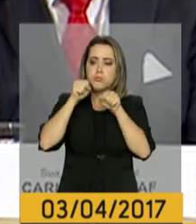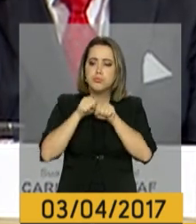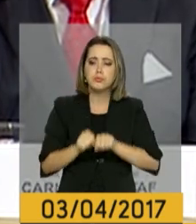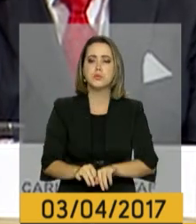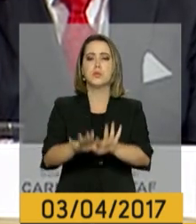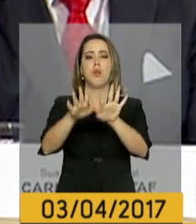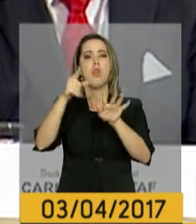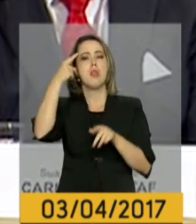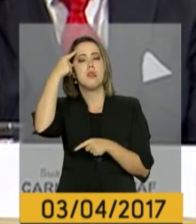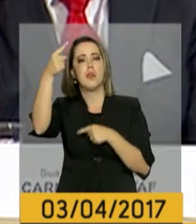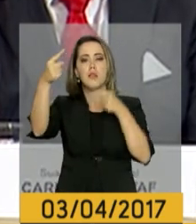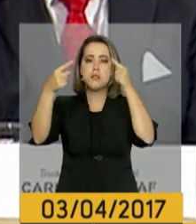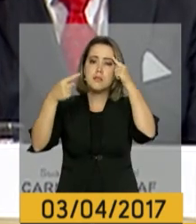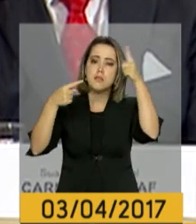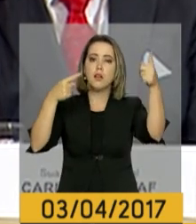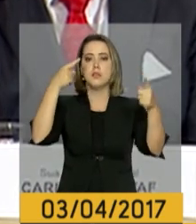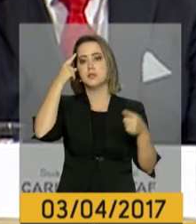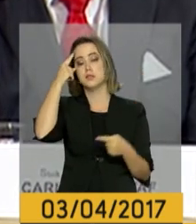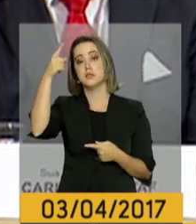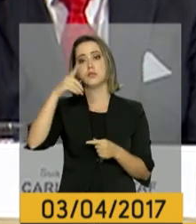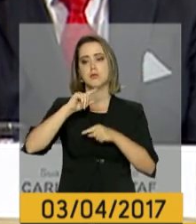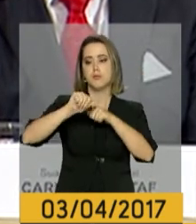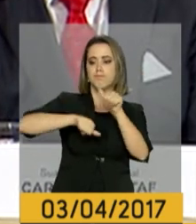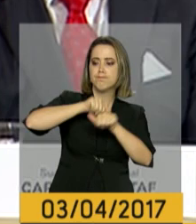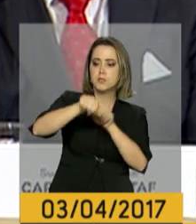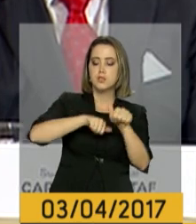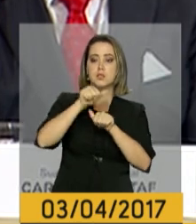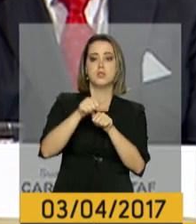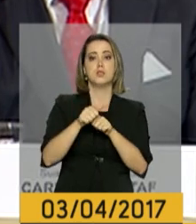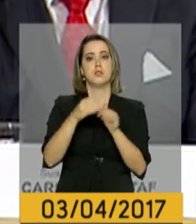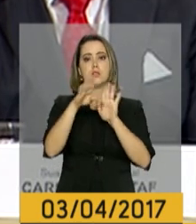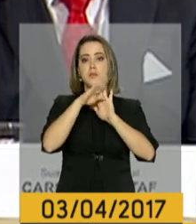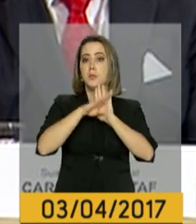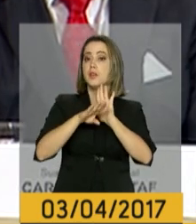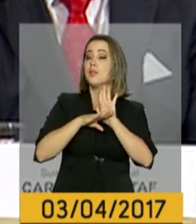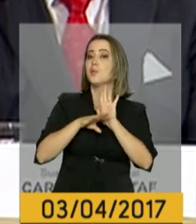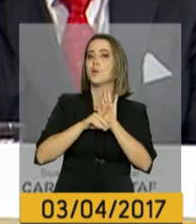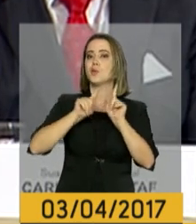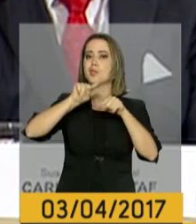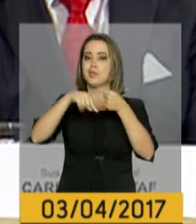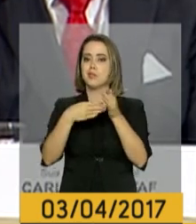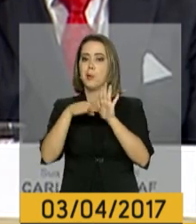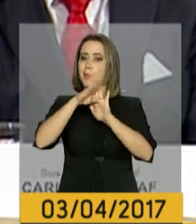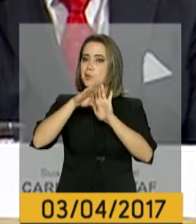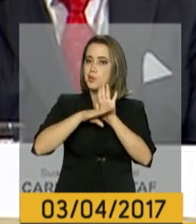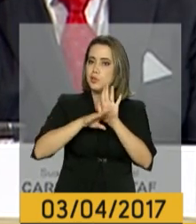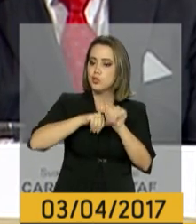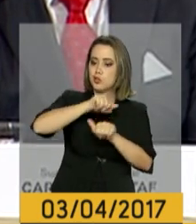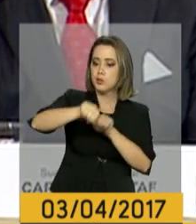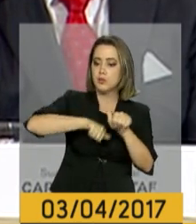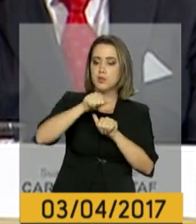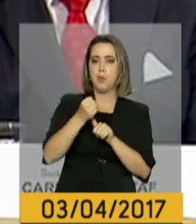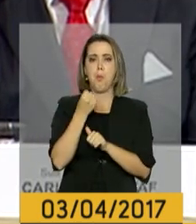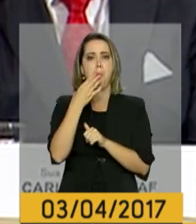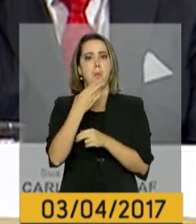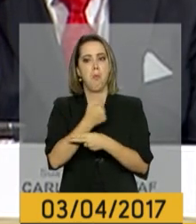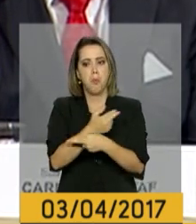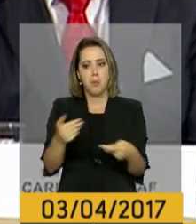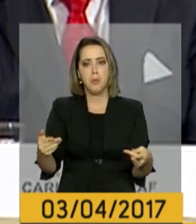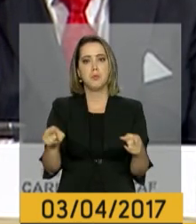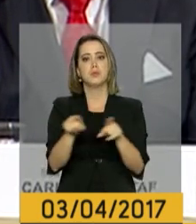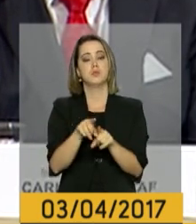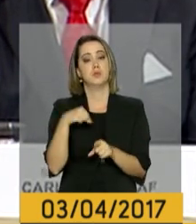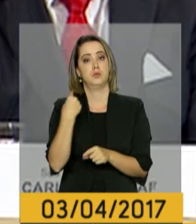ideias que se traduzirão em projetos e projetos que se converterão em bons negócios para os